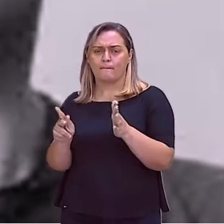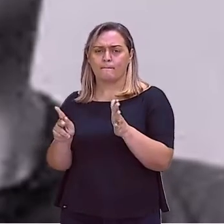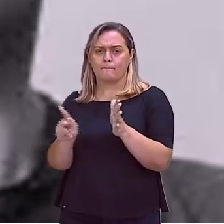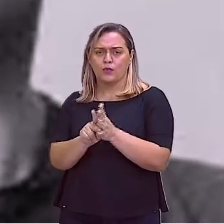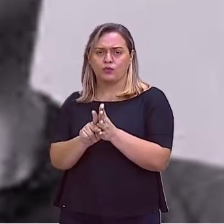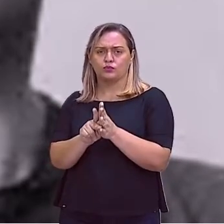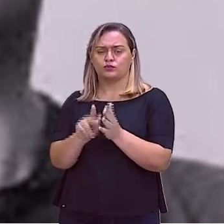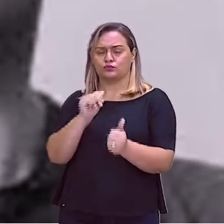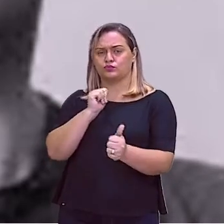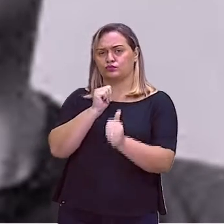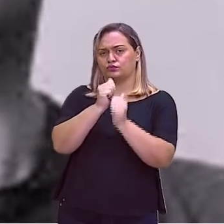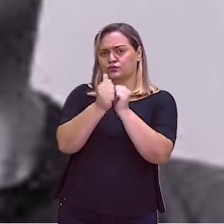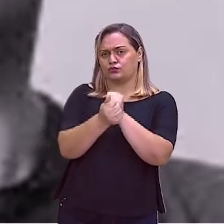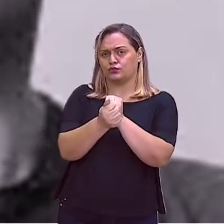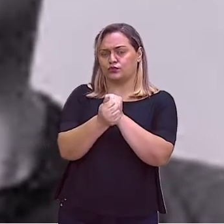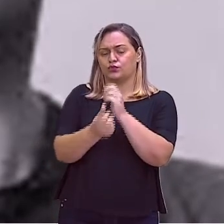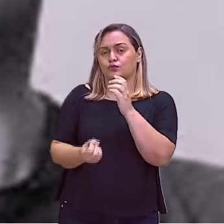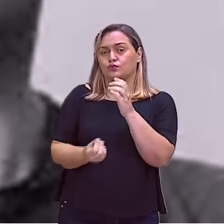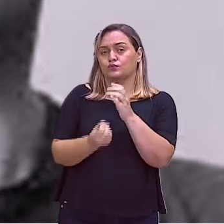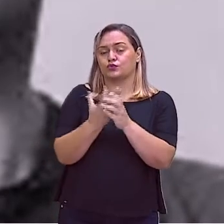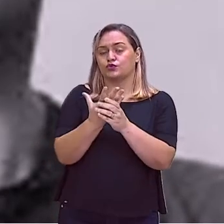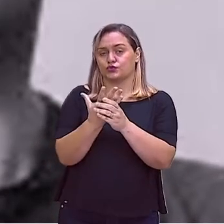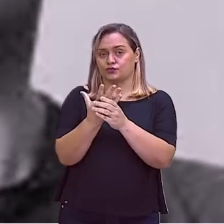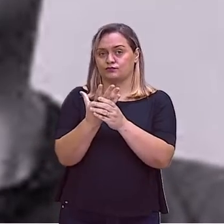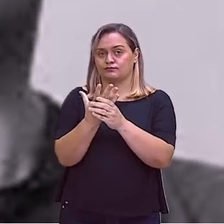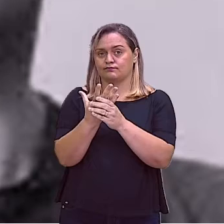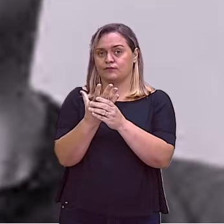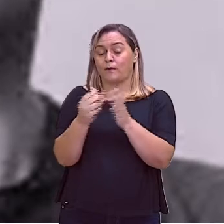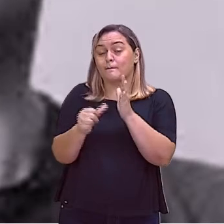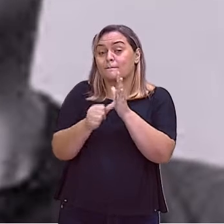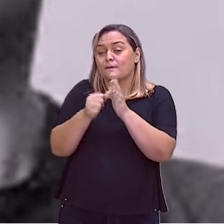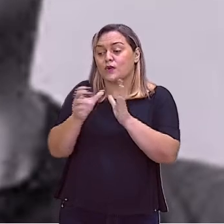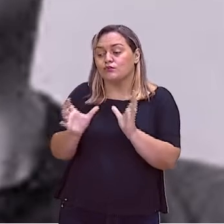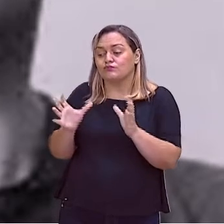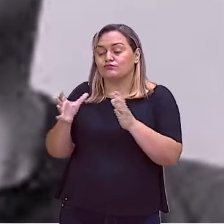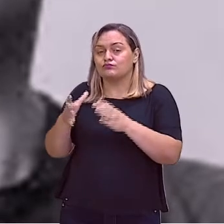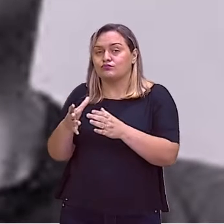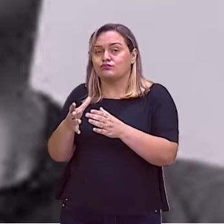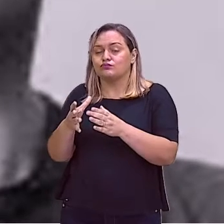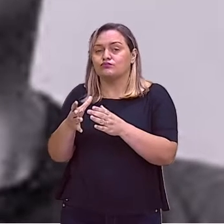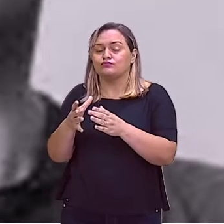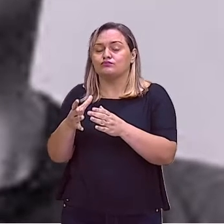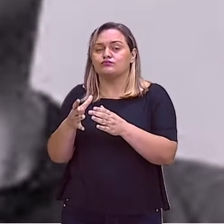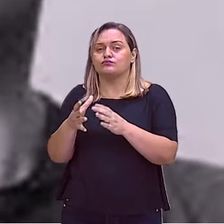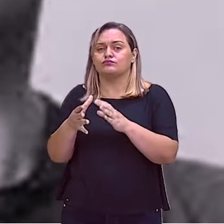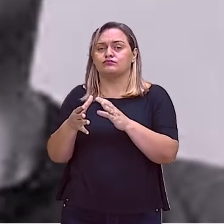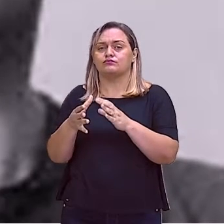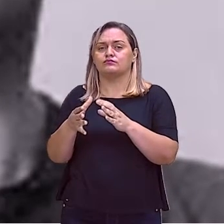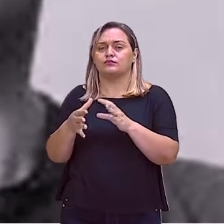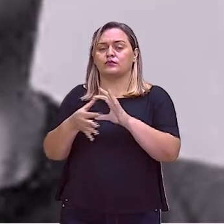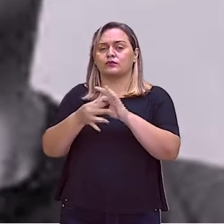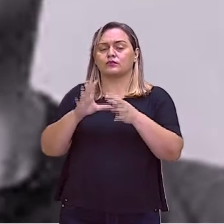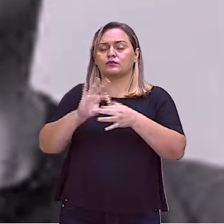constituíram o primeiro Comitê Olímpico Internacional, com a sigla de